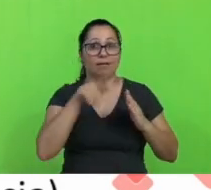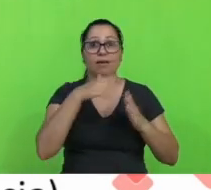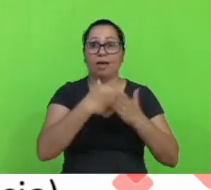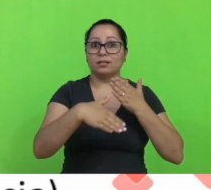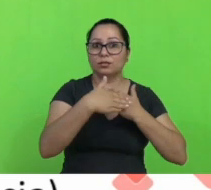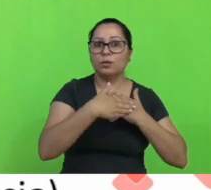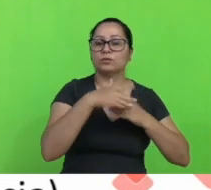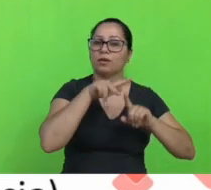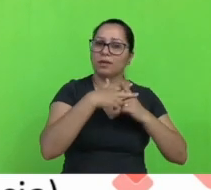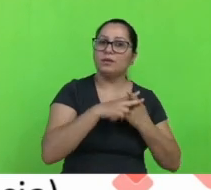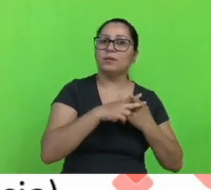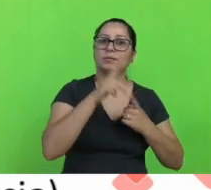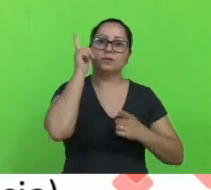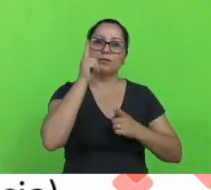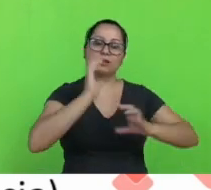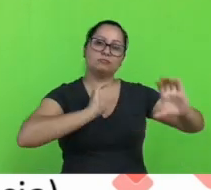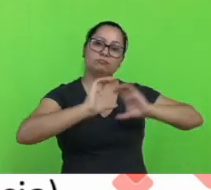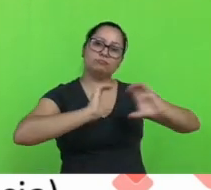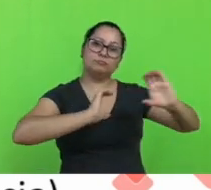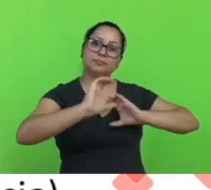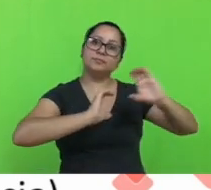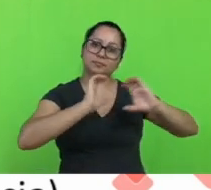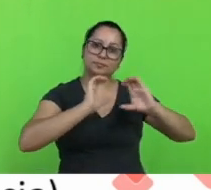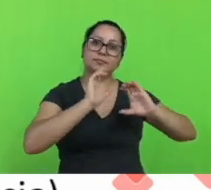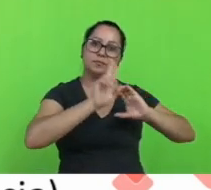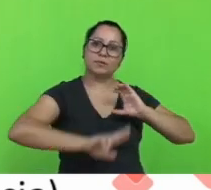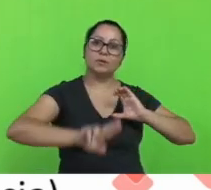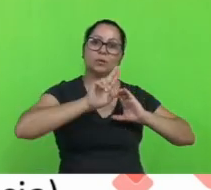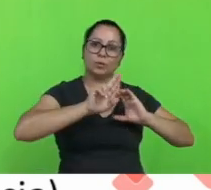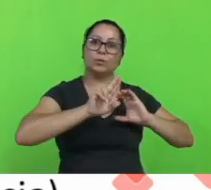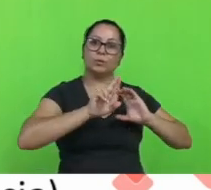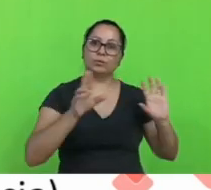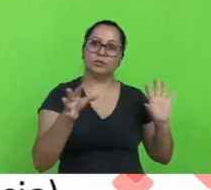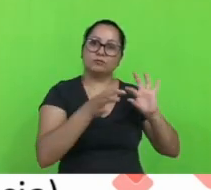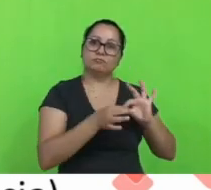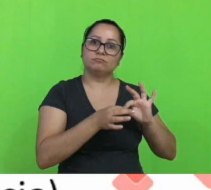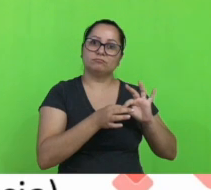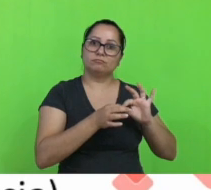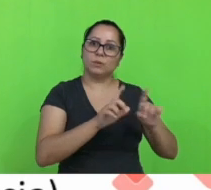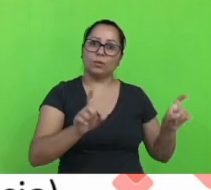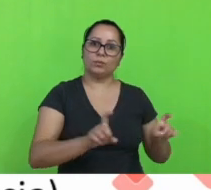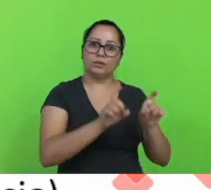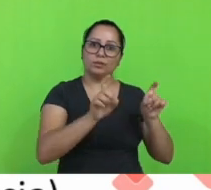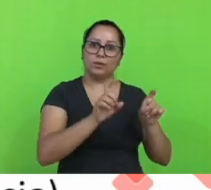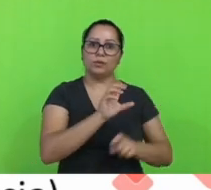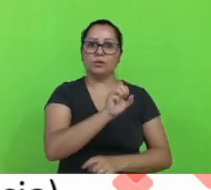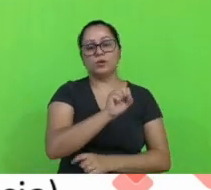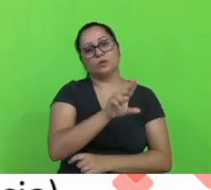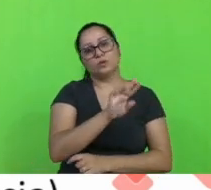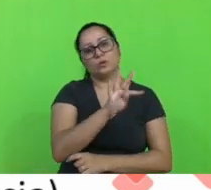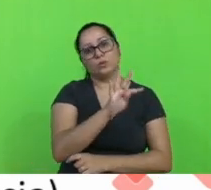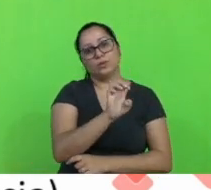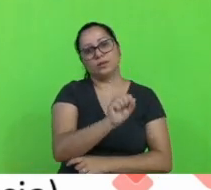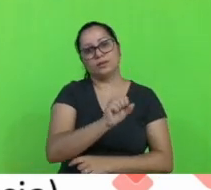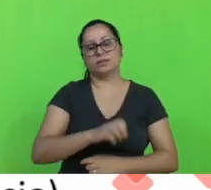são definidas como todos os equipamentos que conseguem se comunicar através então dos equipamentos computadores, através